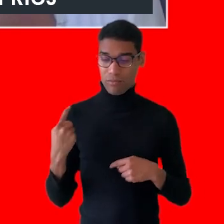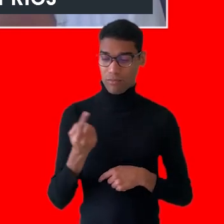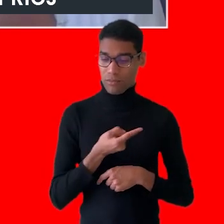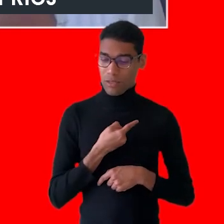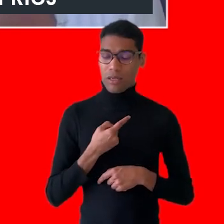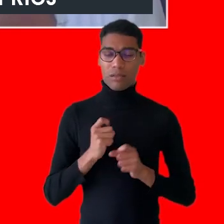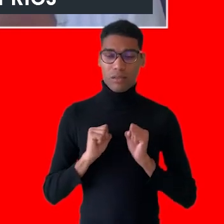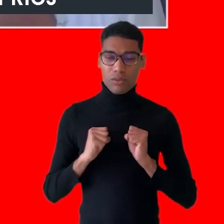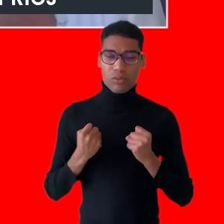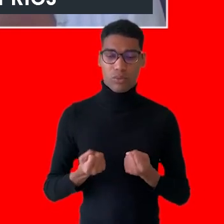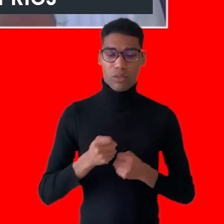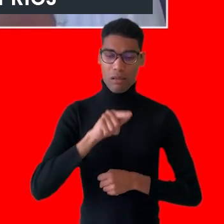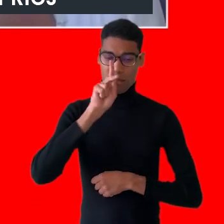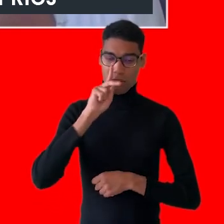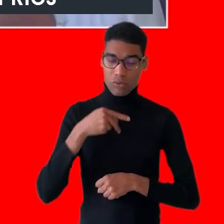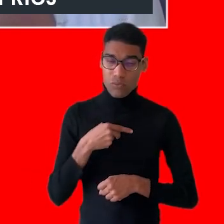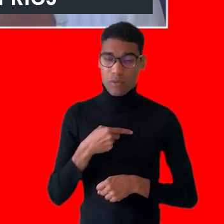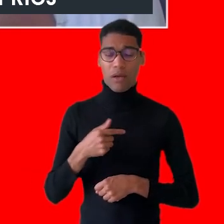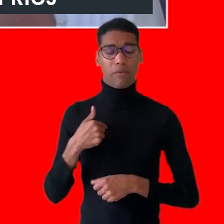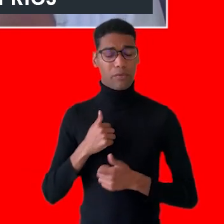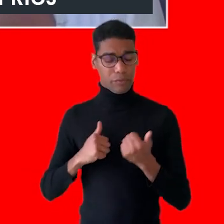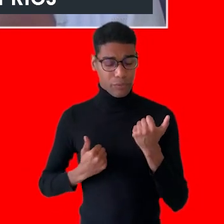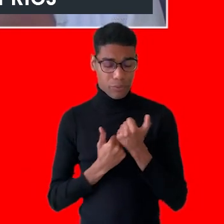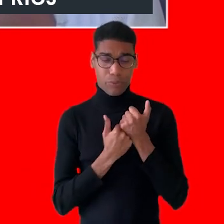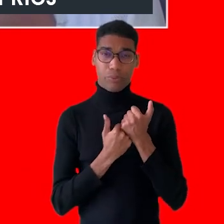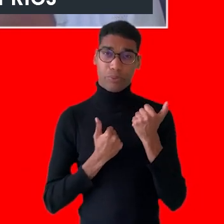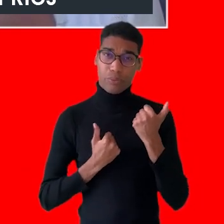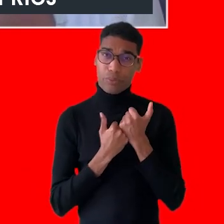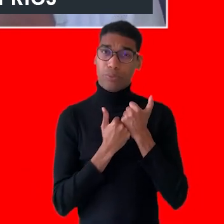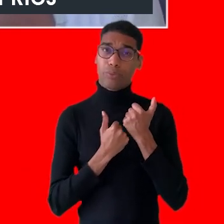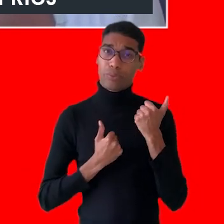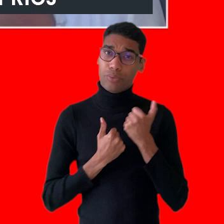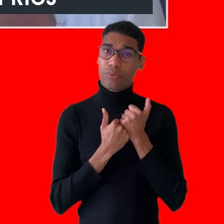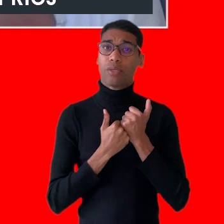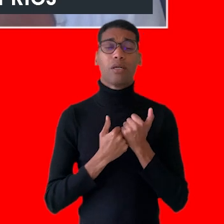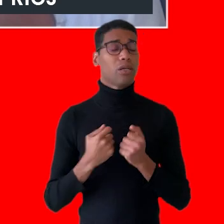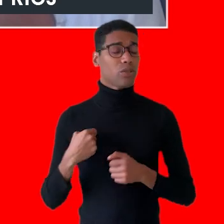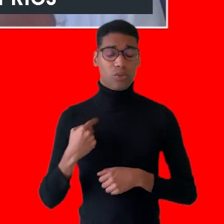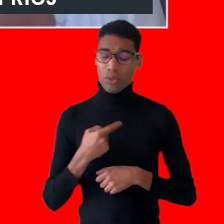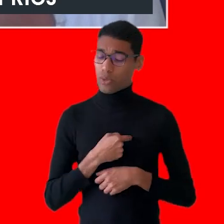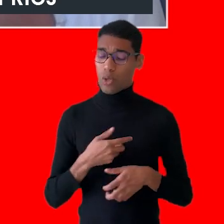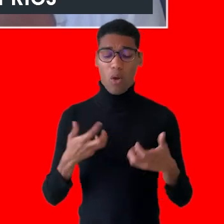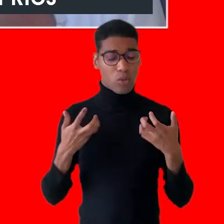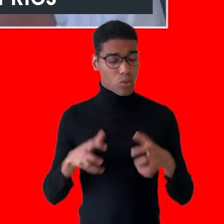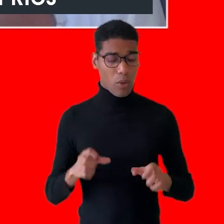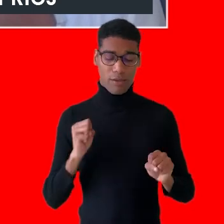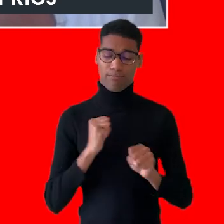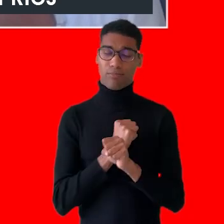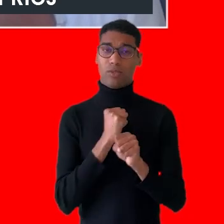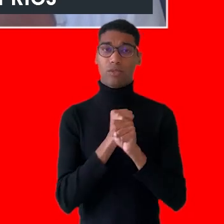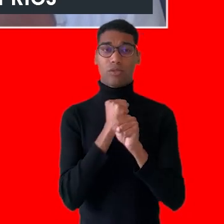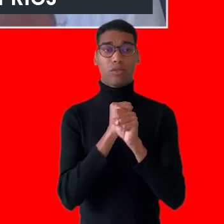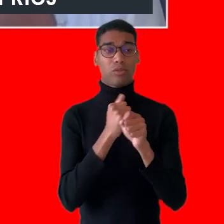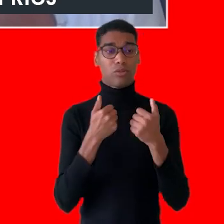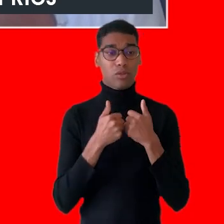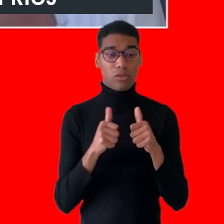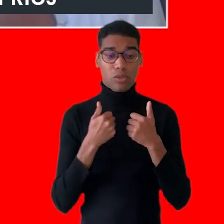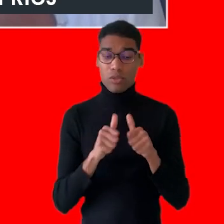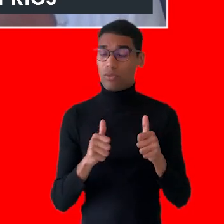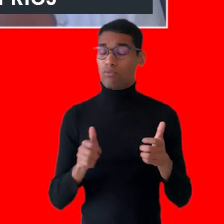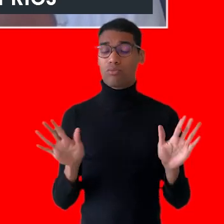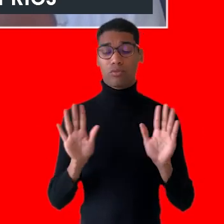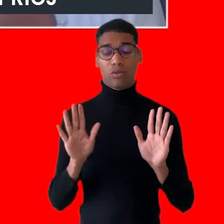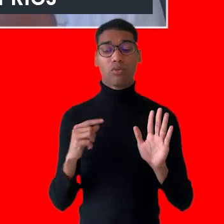que quase que individual dele, né? E eu ajudando, a gente não queria o centro, a gente não queria o terminal, a gente queria o